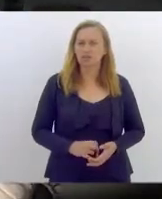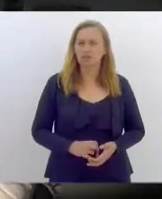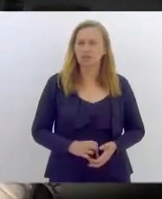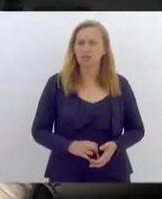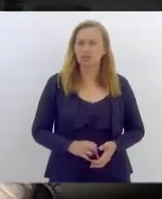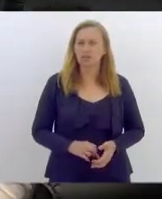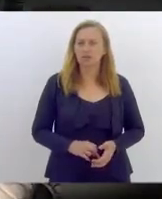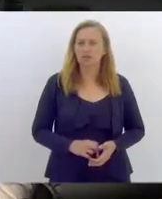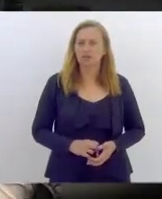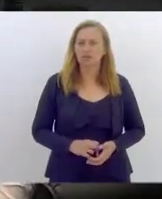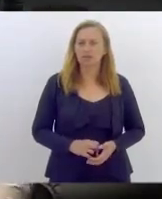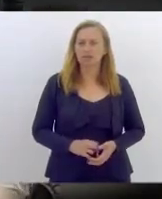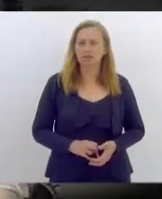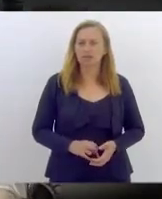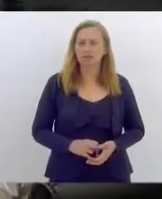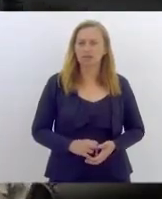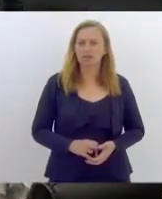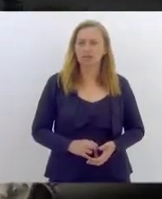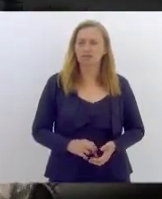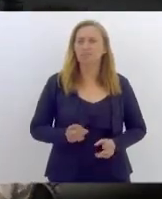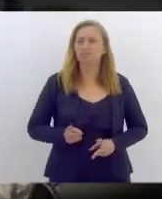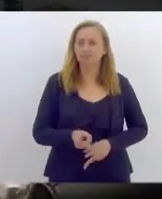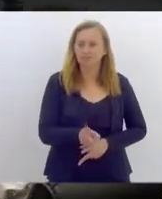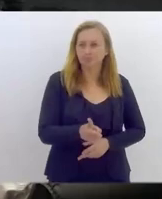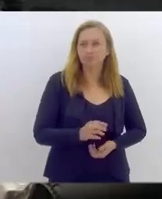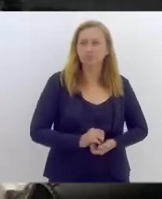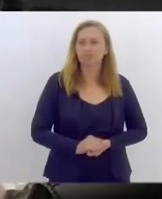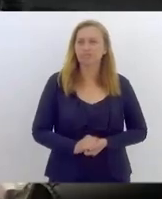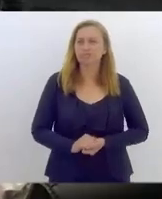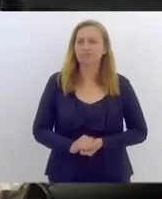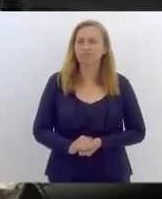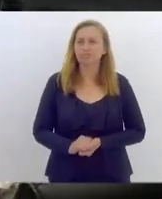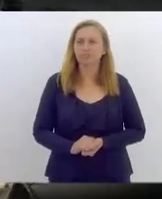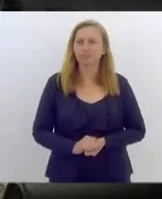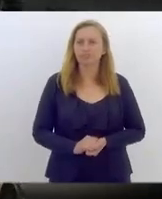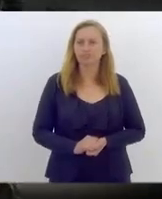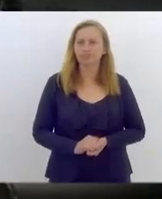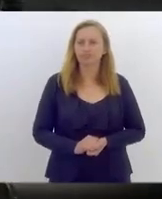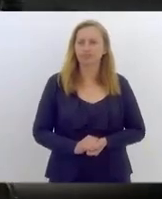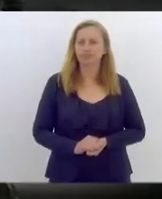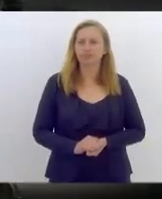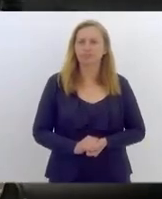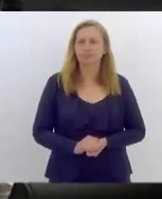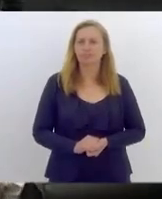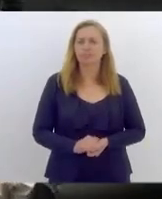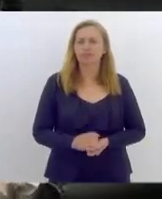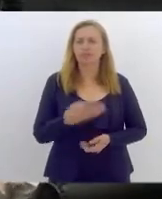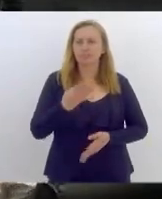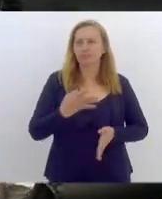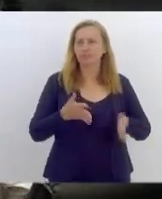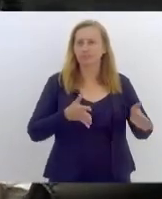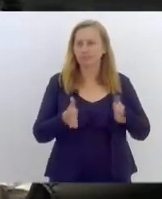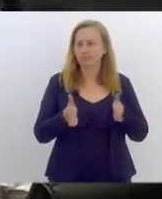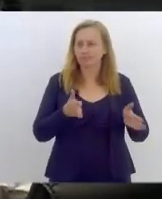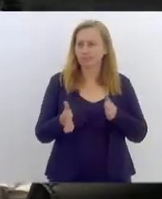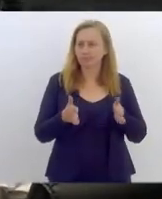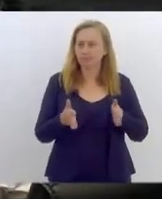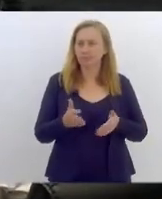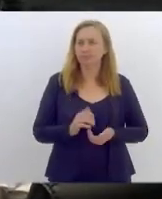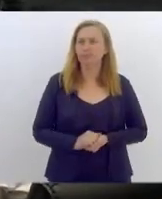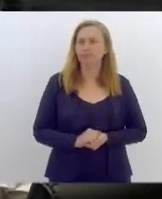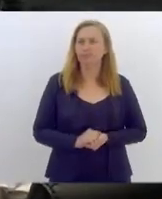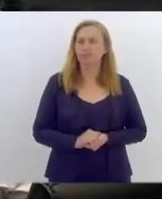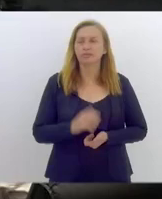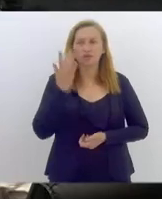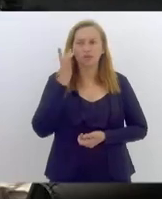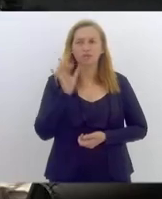Tá bom, não é. Seguindo aqui ao quarto bloco. Gente, bloco que não chega, mas eu